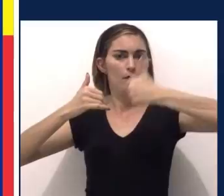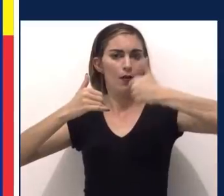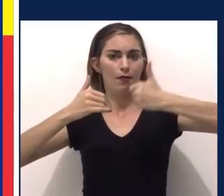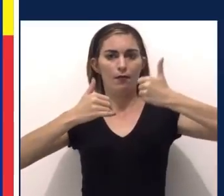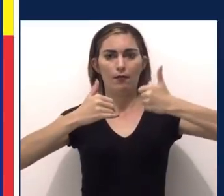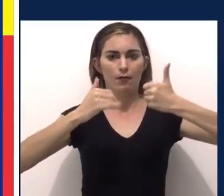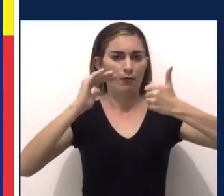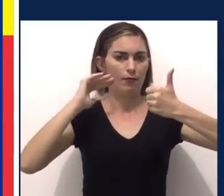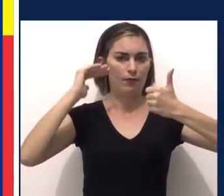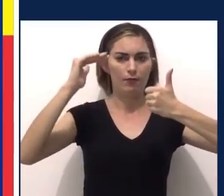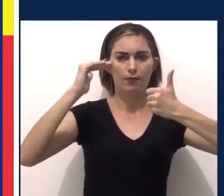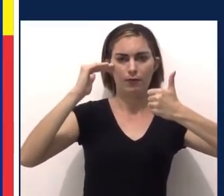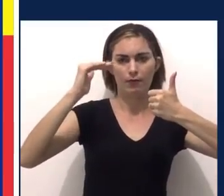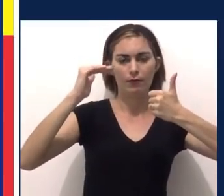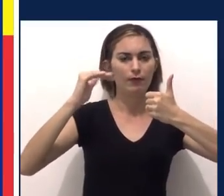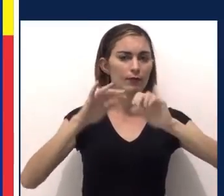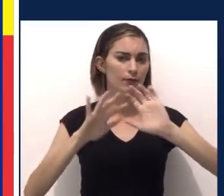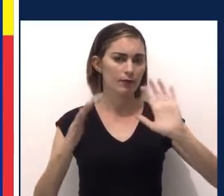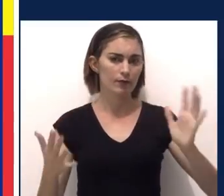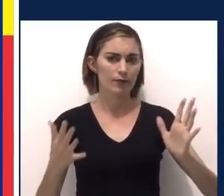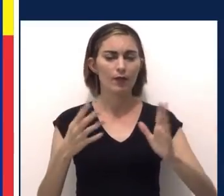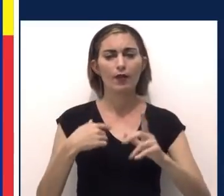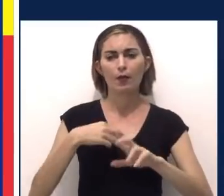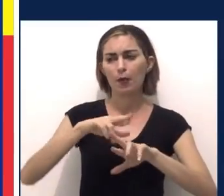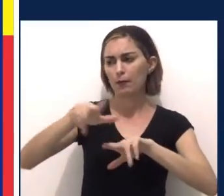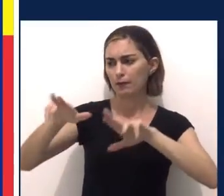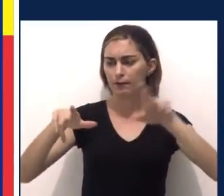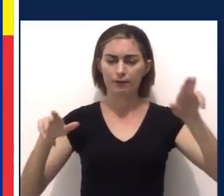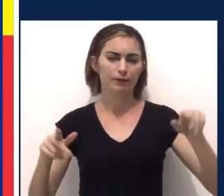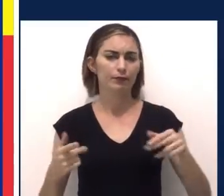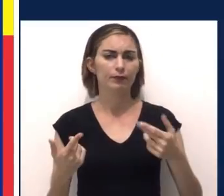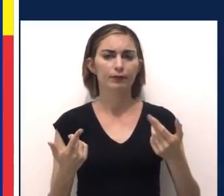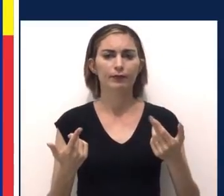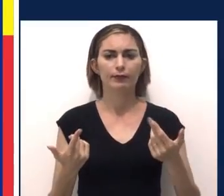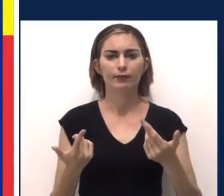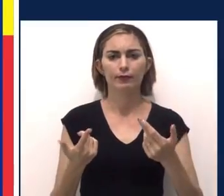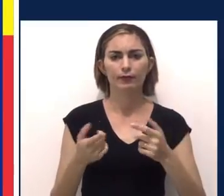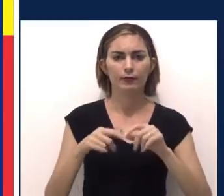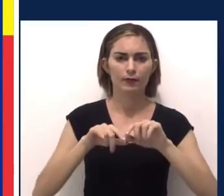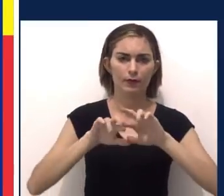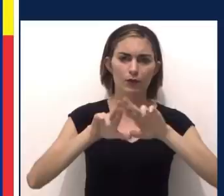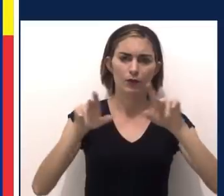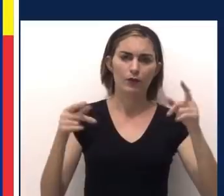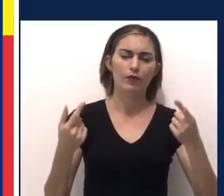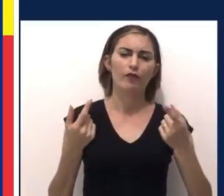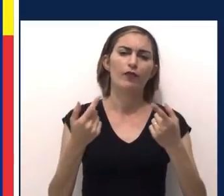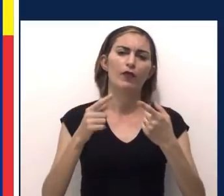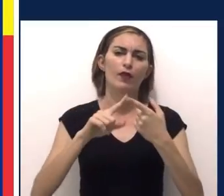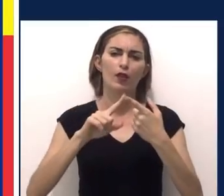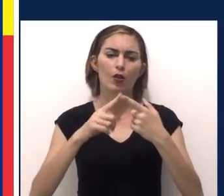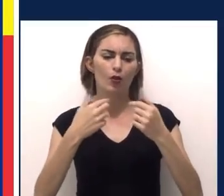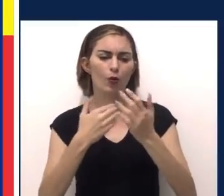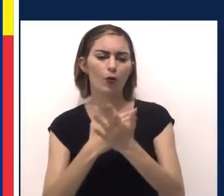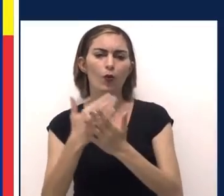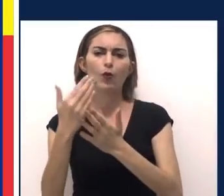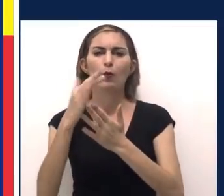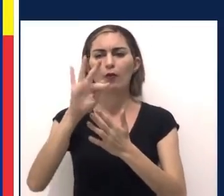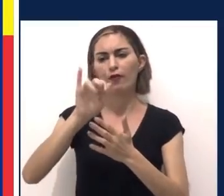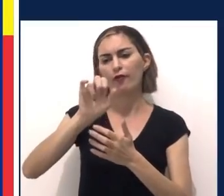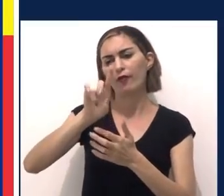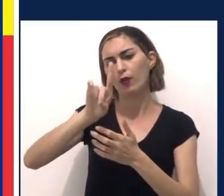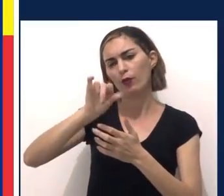tudo, né? Durante essa transição e de concepções ideológicas de